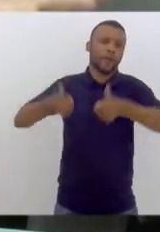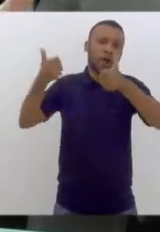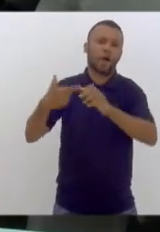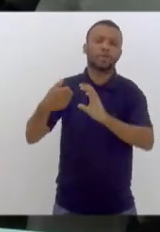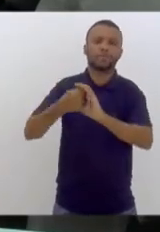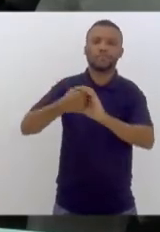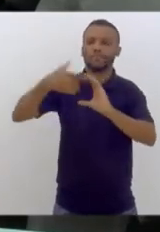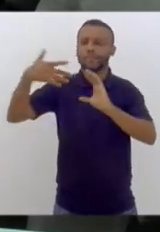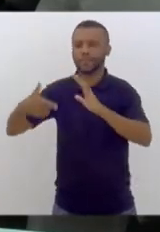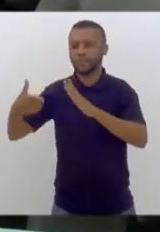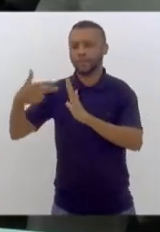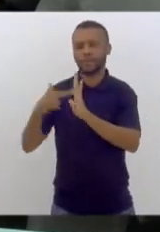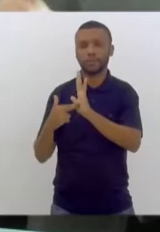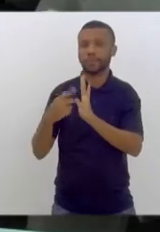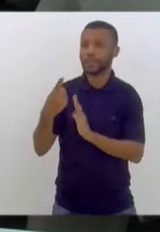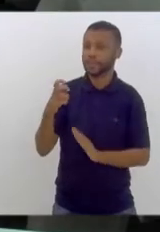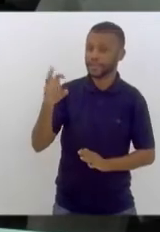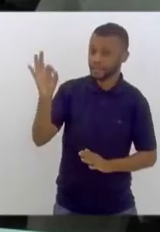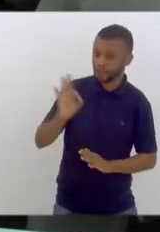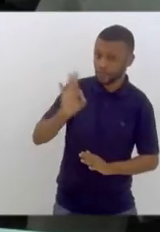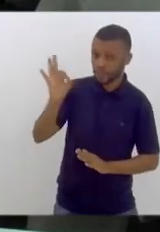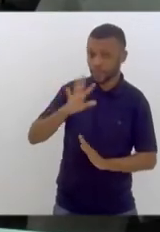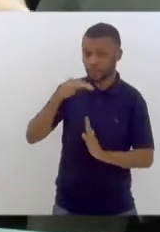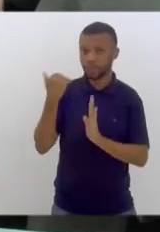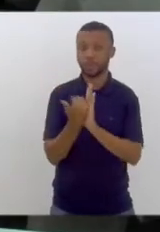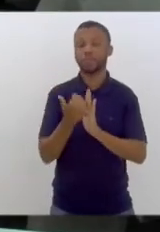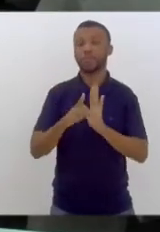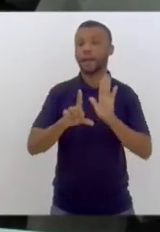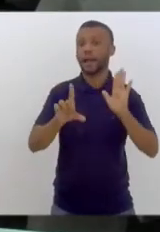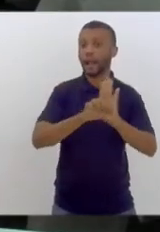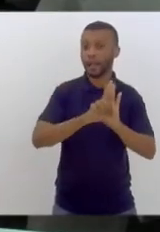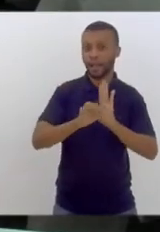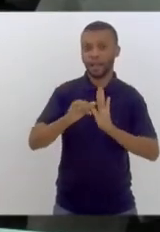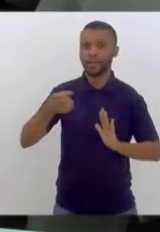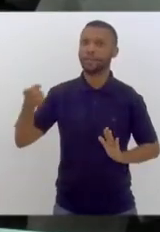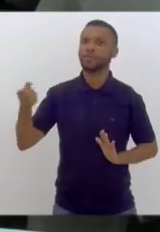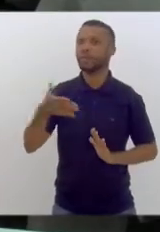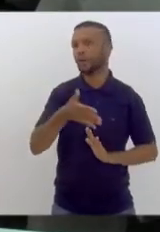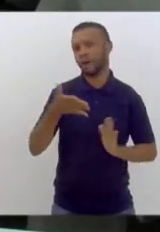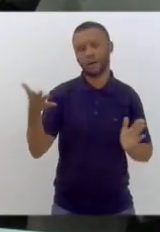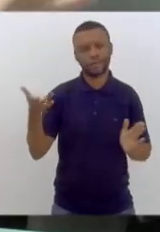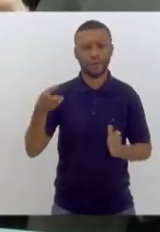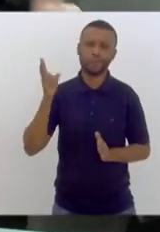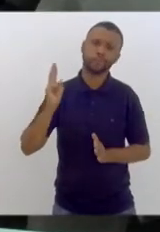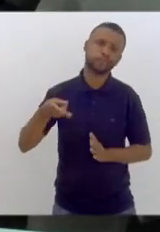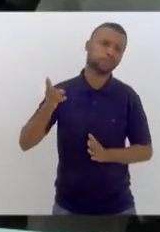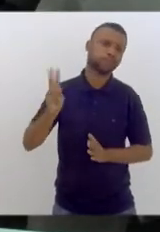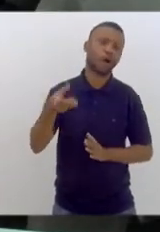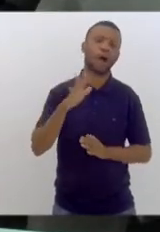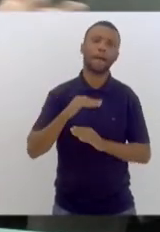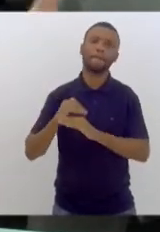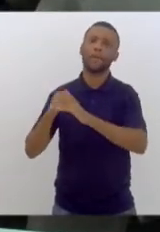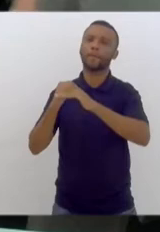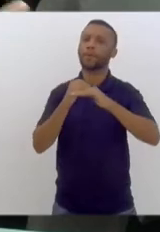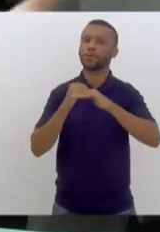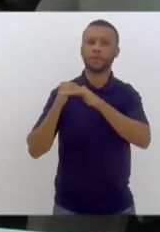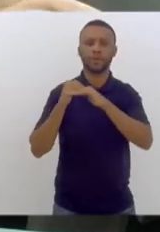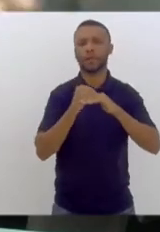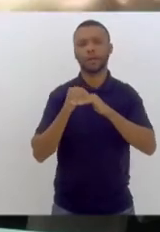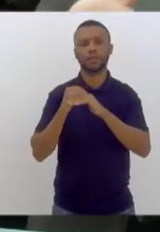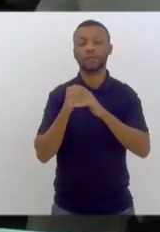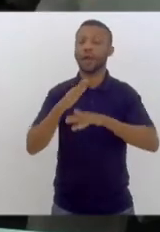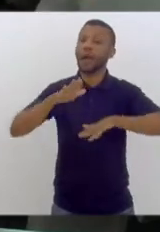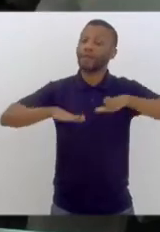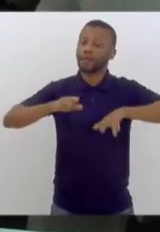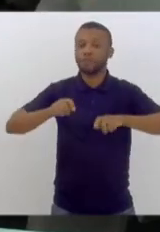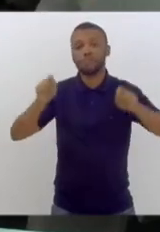de 15% em uma nova lei, né? Enfim, e manter a proporcionalidade, talvez fosse algo que